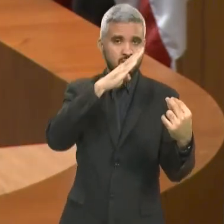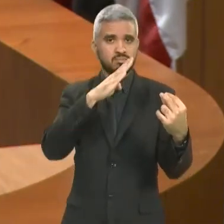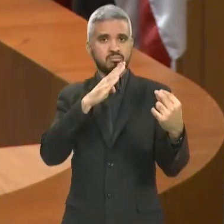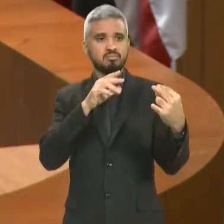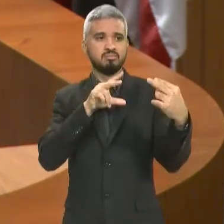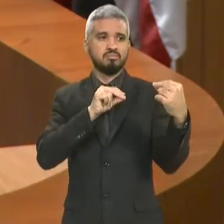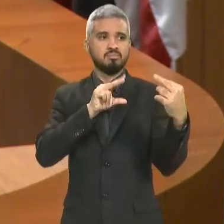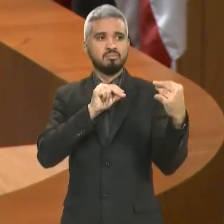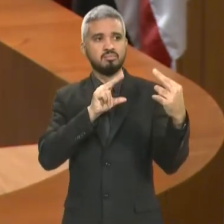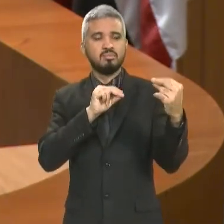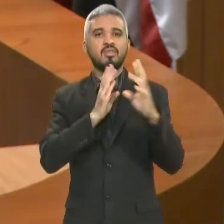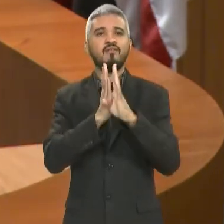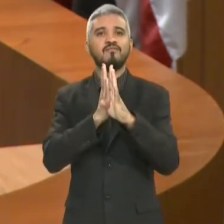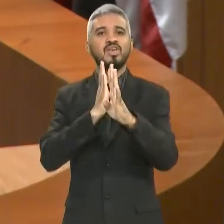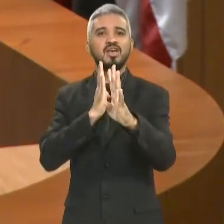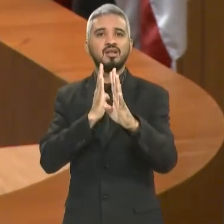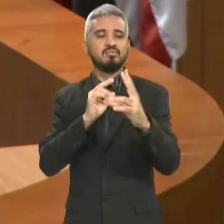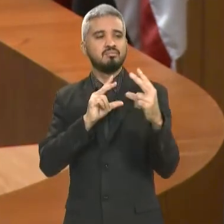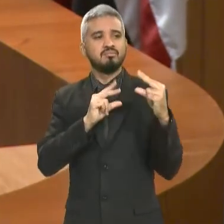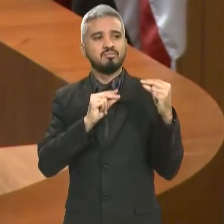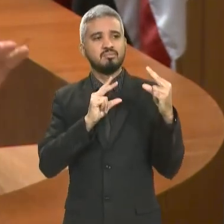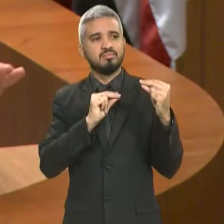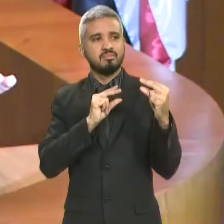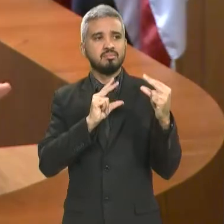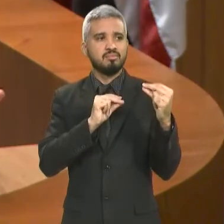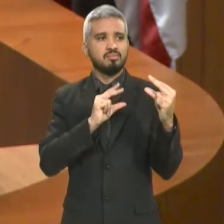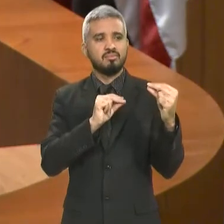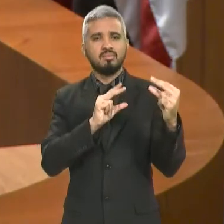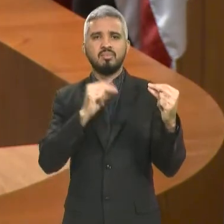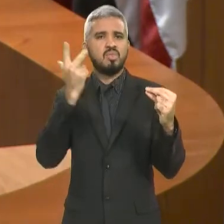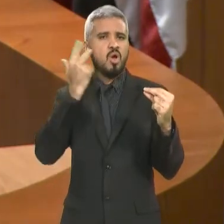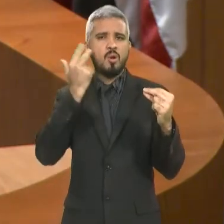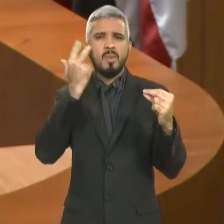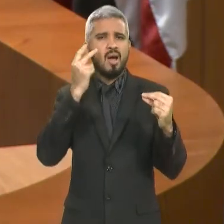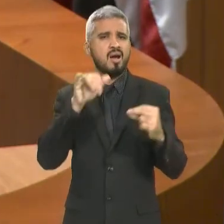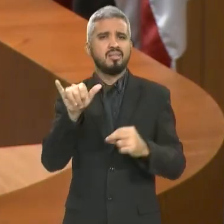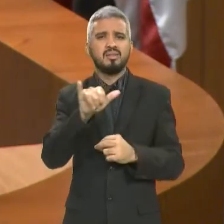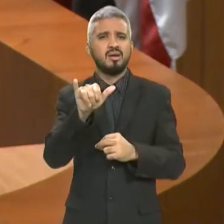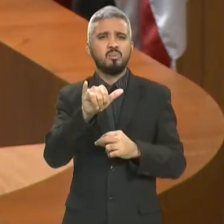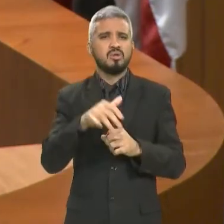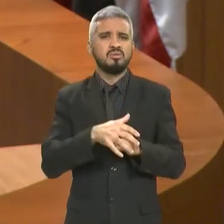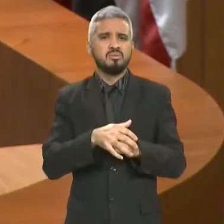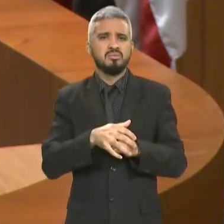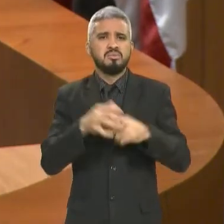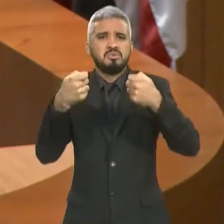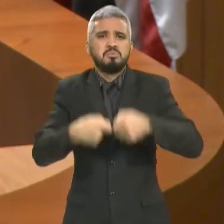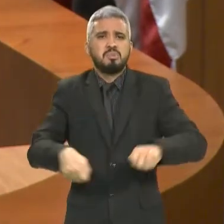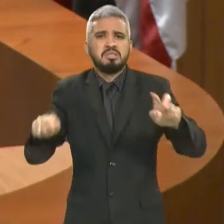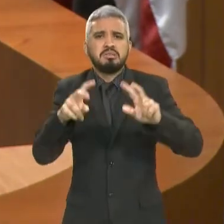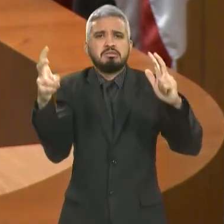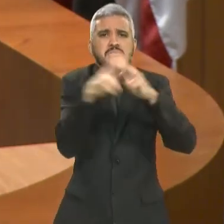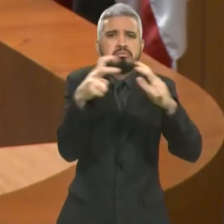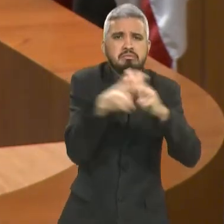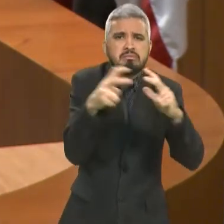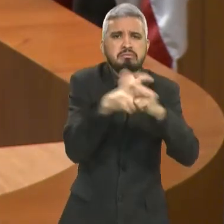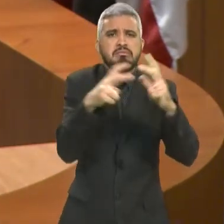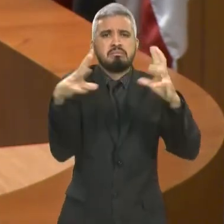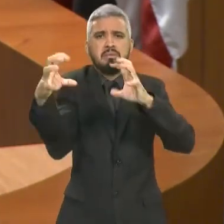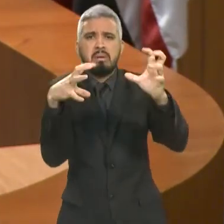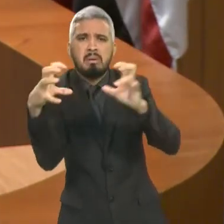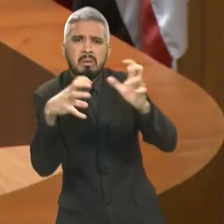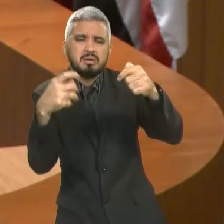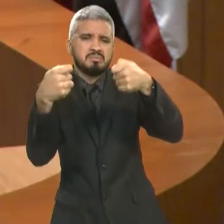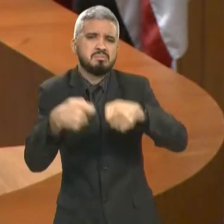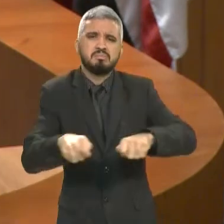de pagar a conta. Então, não nos matemos, não vamos brigar e nem desfazer relações. Cada um respeitando